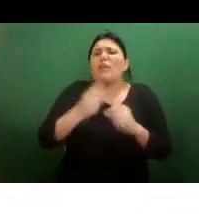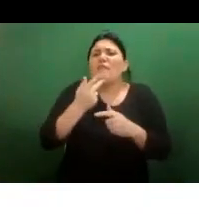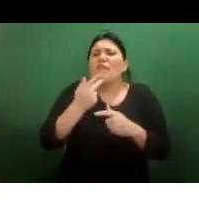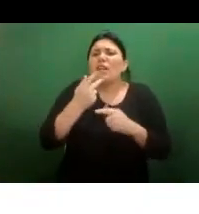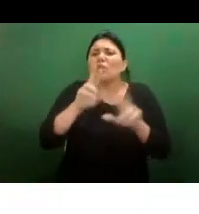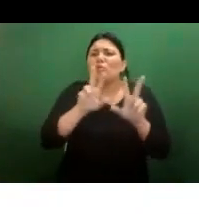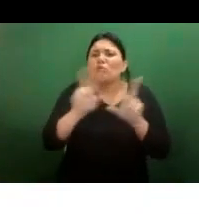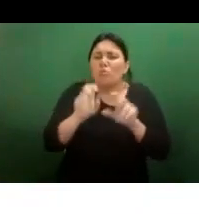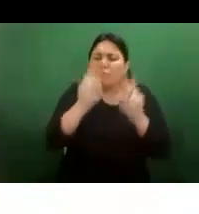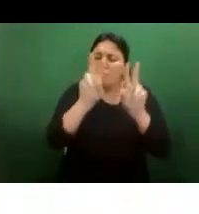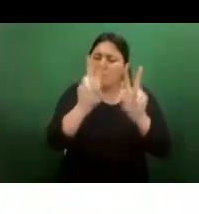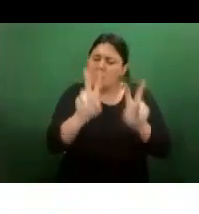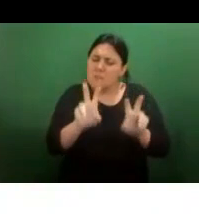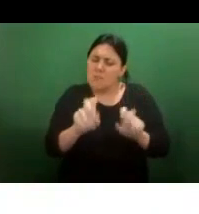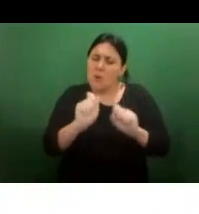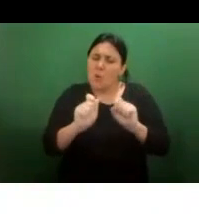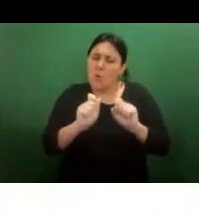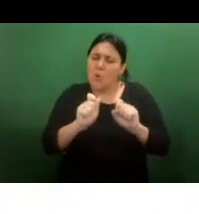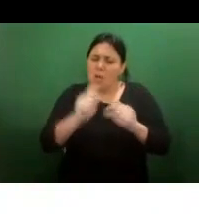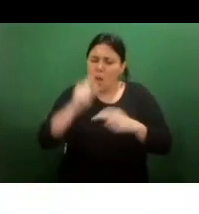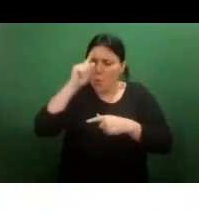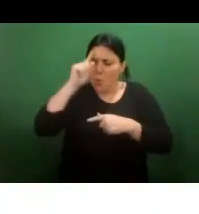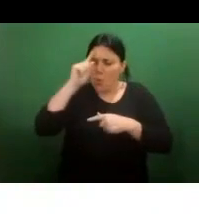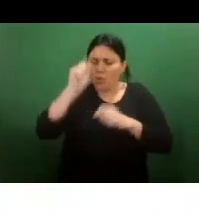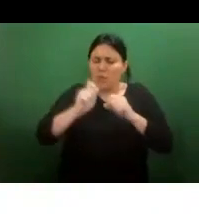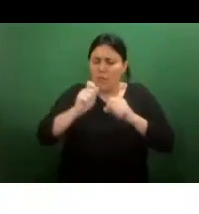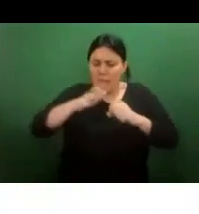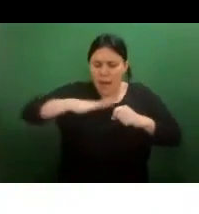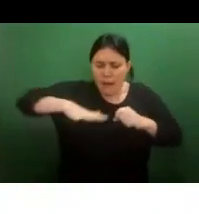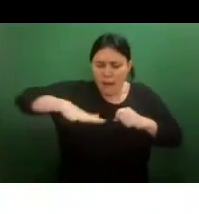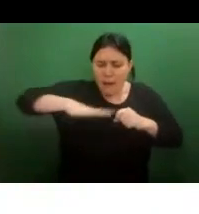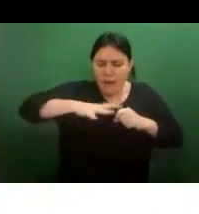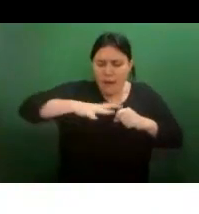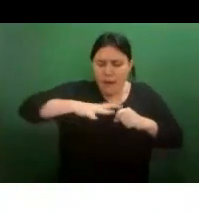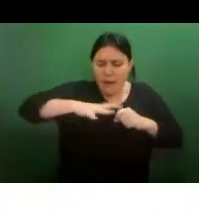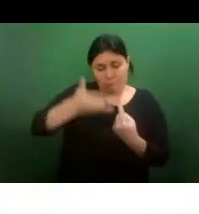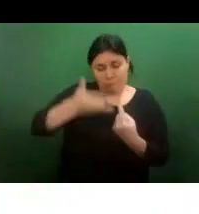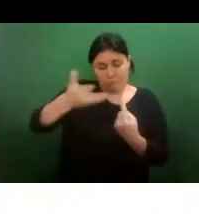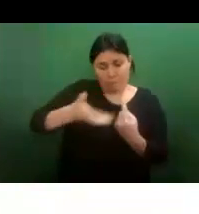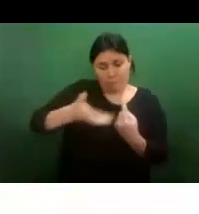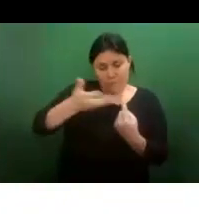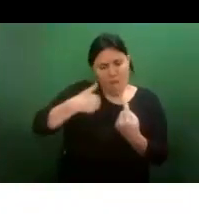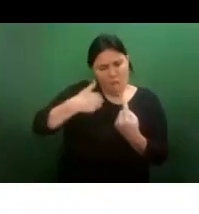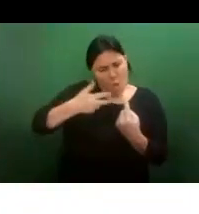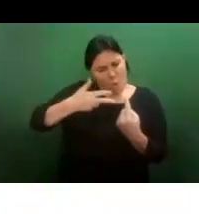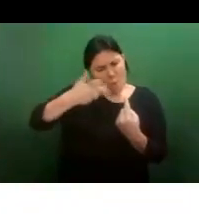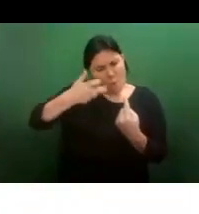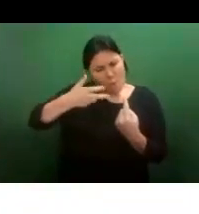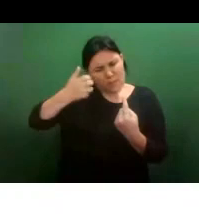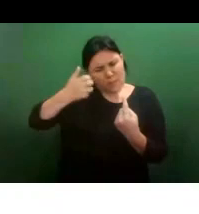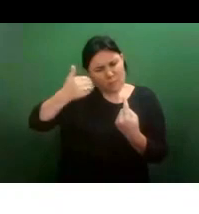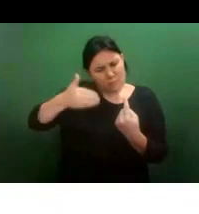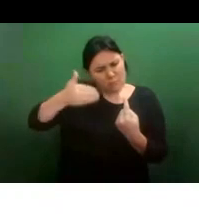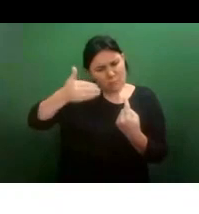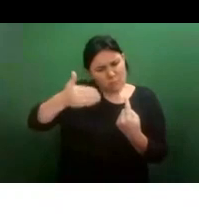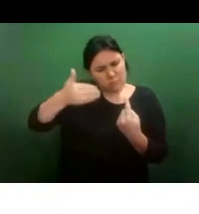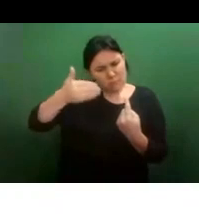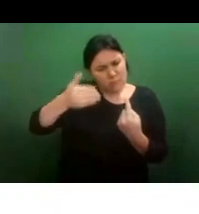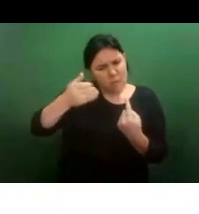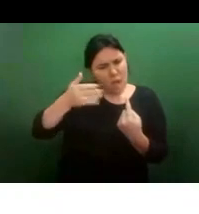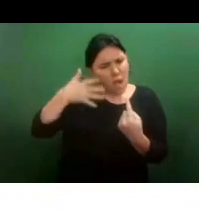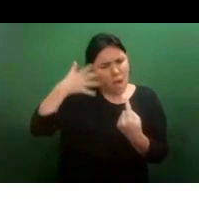que permeiam o cotidiano, campo de estudo da terapia ocupacional, fui percebendo ao longo das conferências o